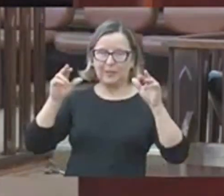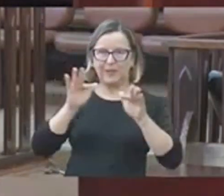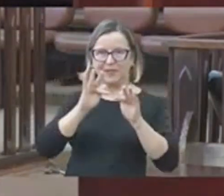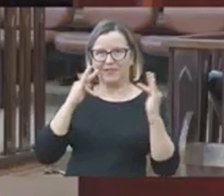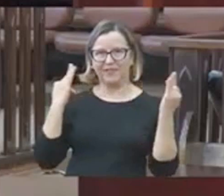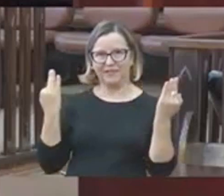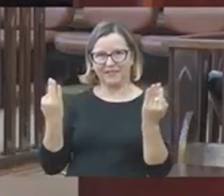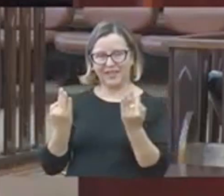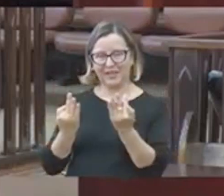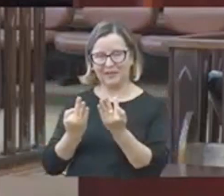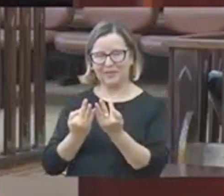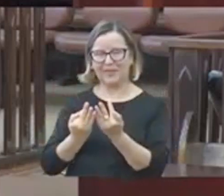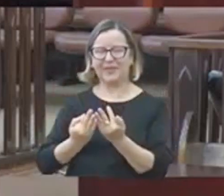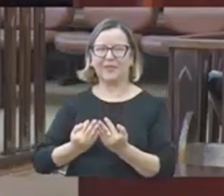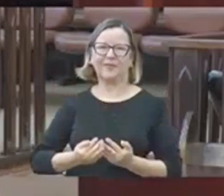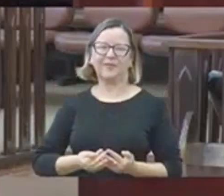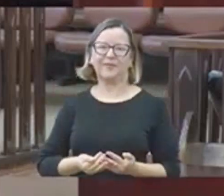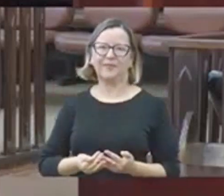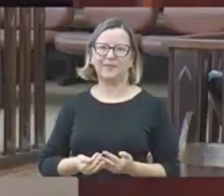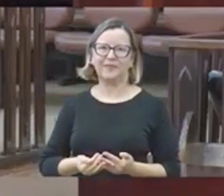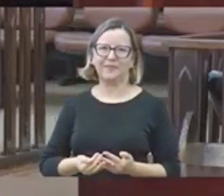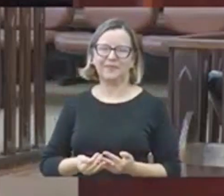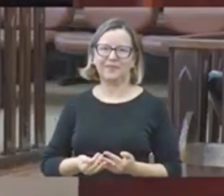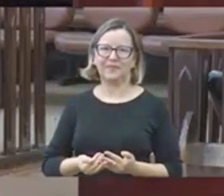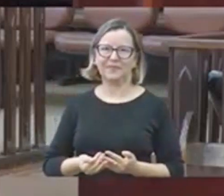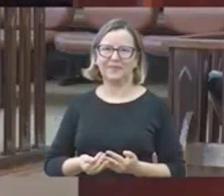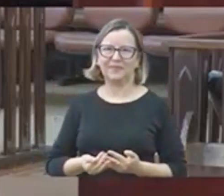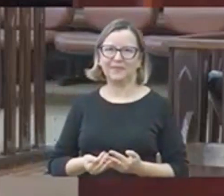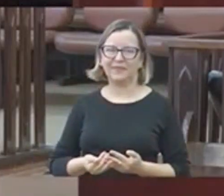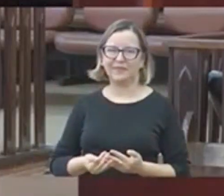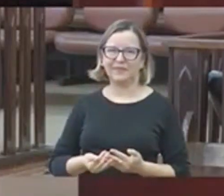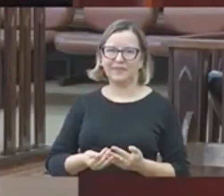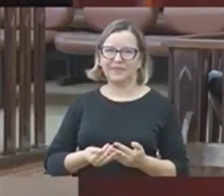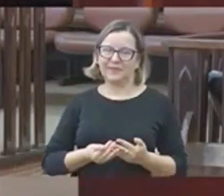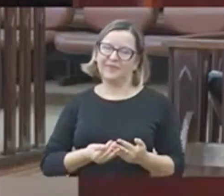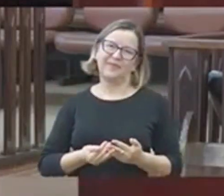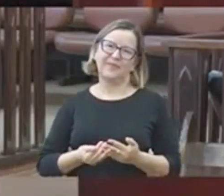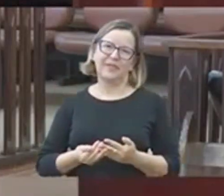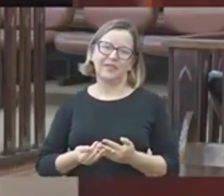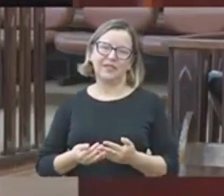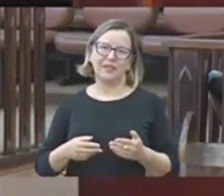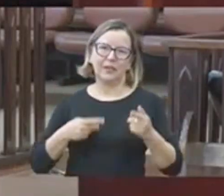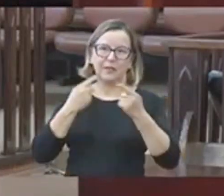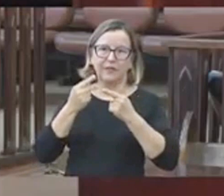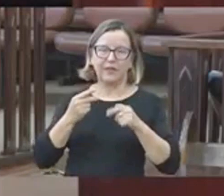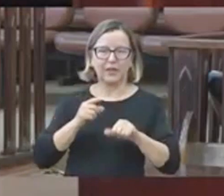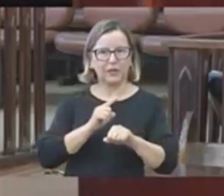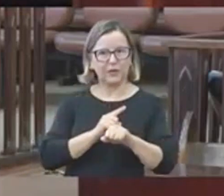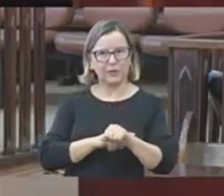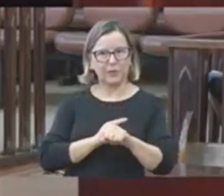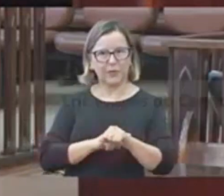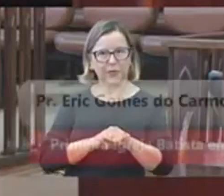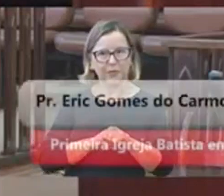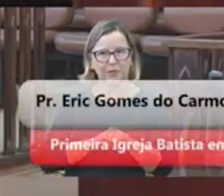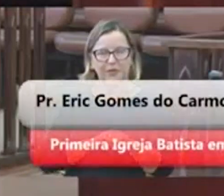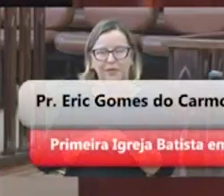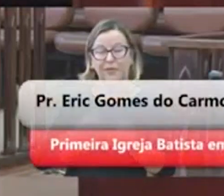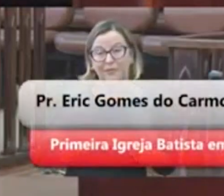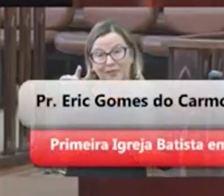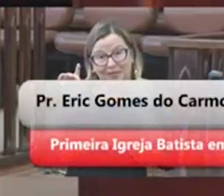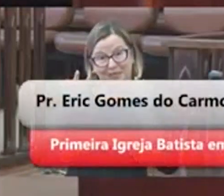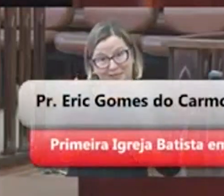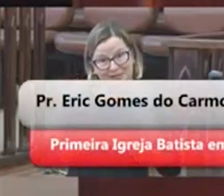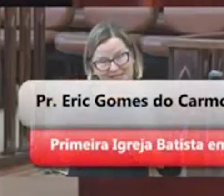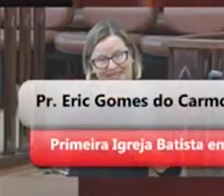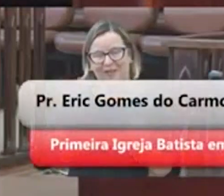nós vamos focalizar num momento muito especial. Eu creio que o Senhor já havia preparado isso antes de